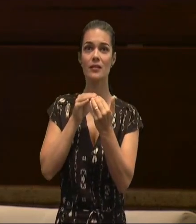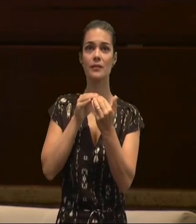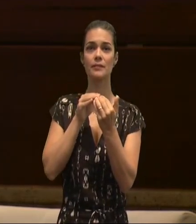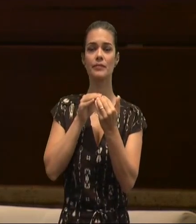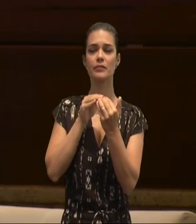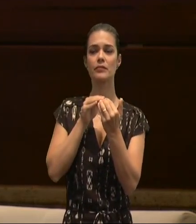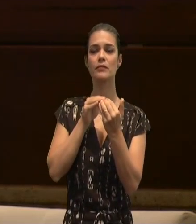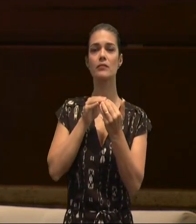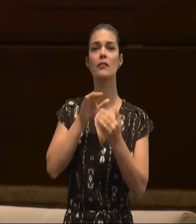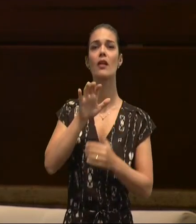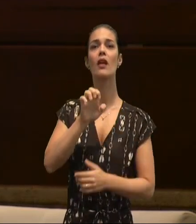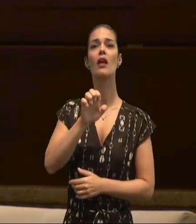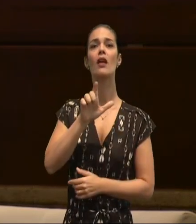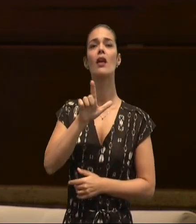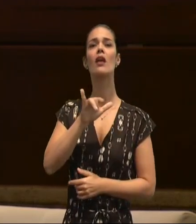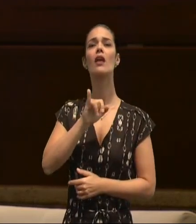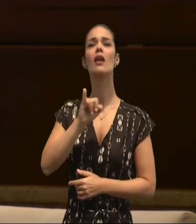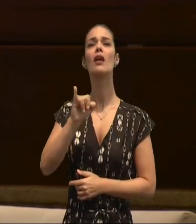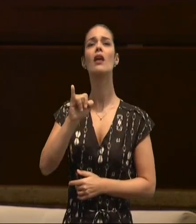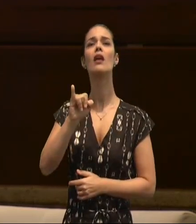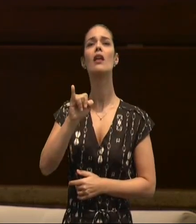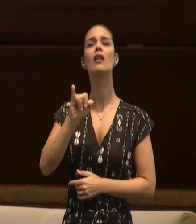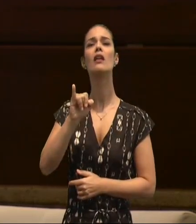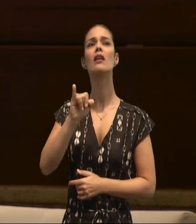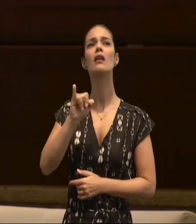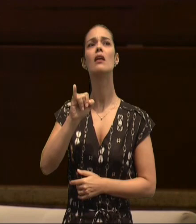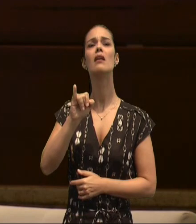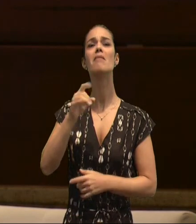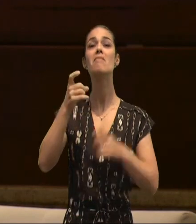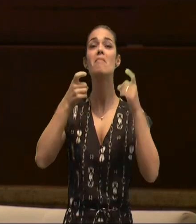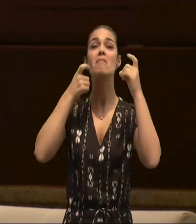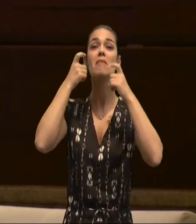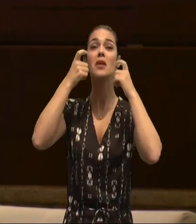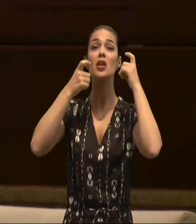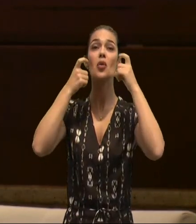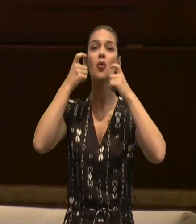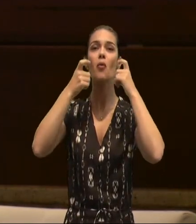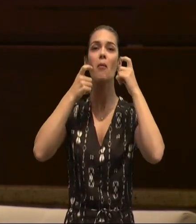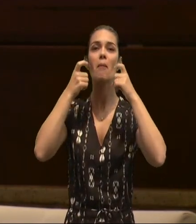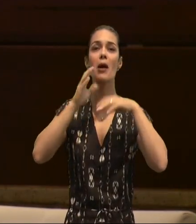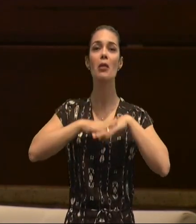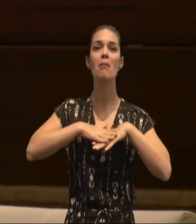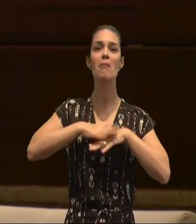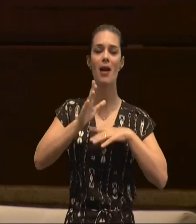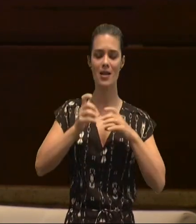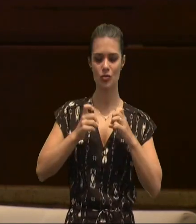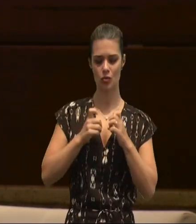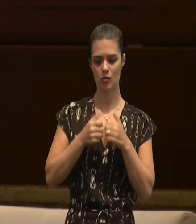que Eli estava muito mais preocupado com a arca de Deus.